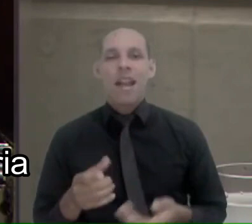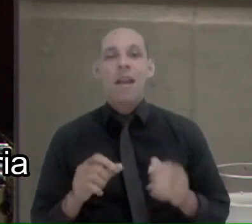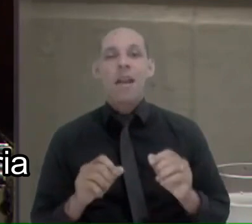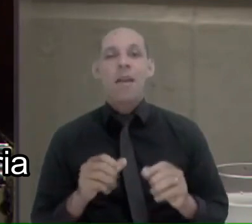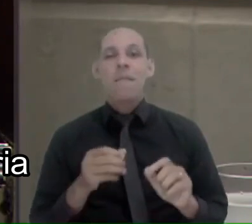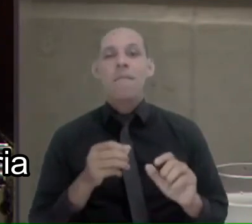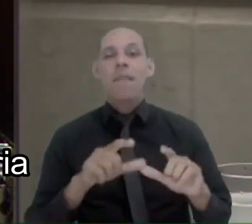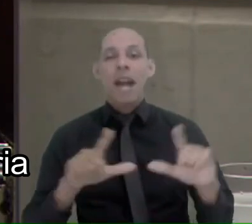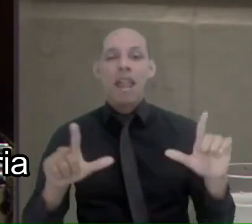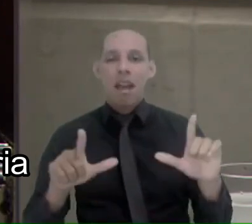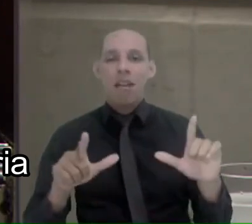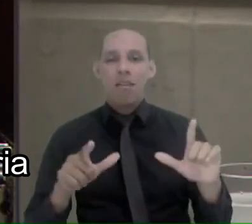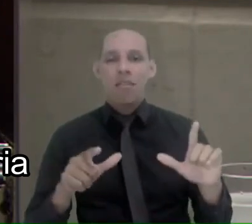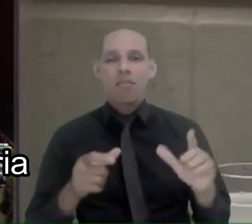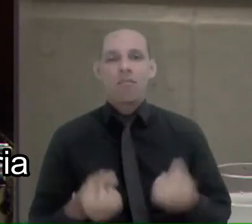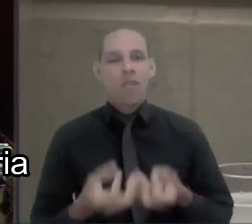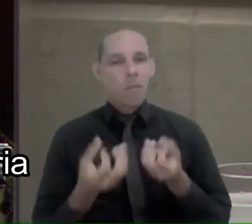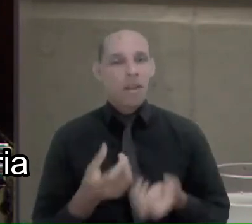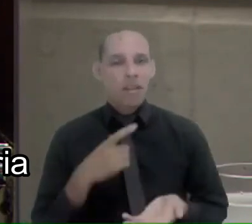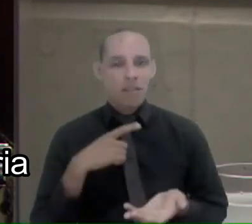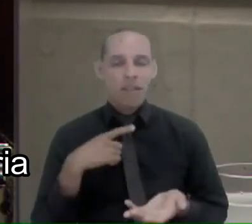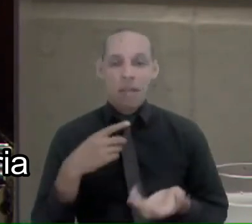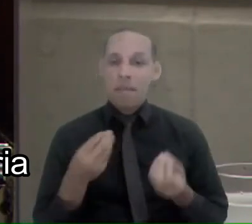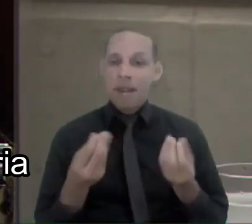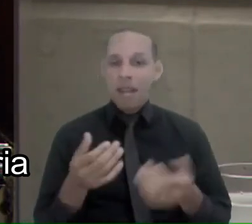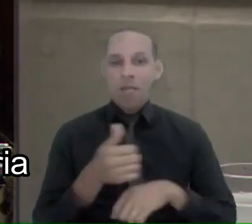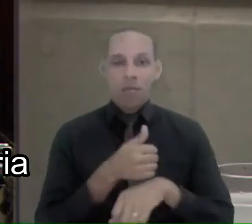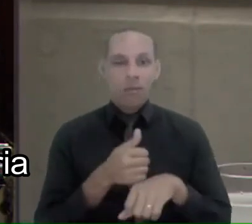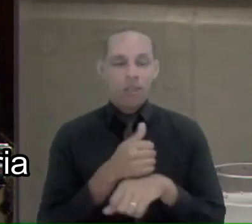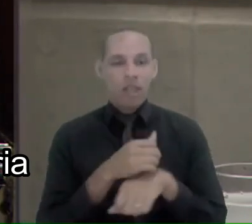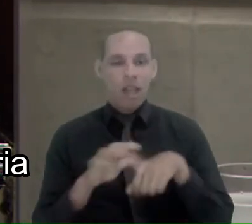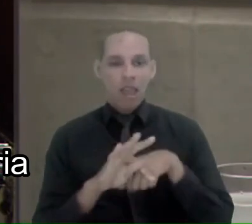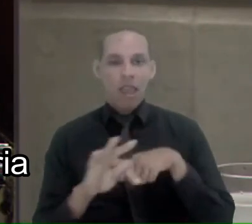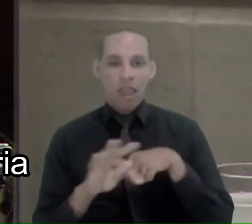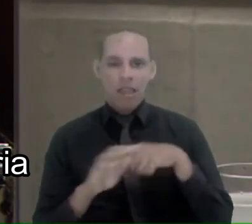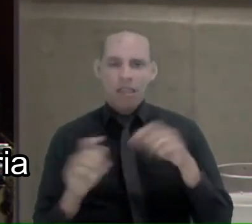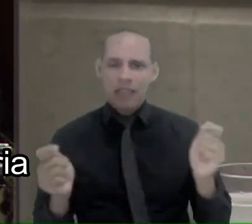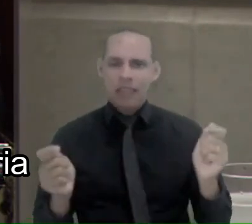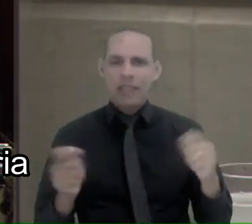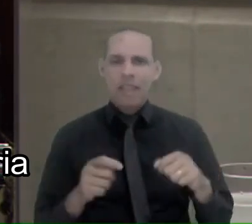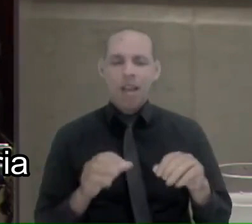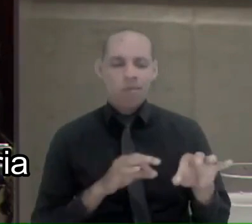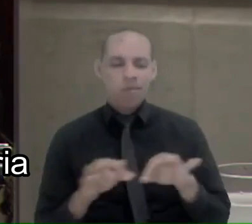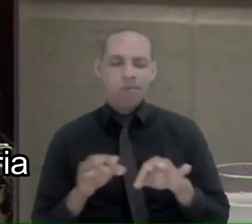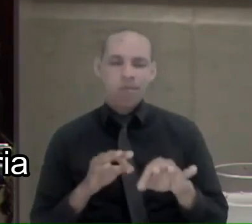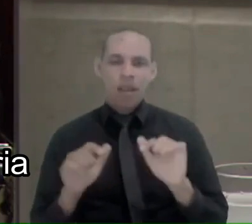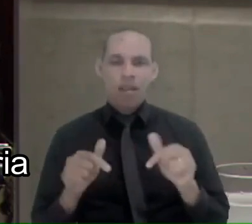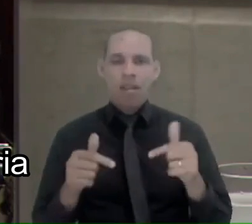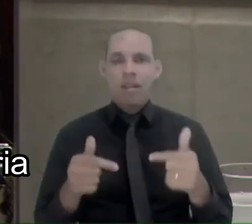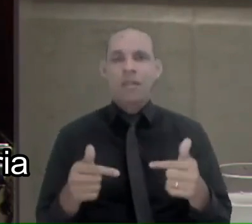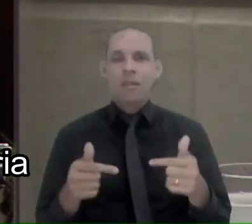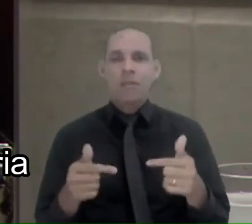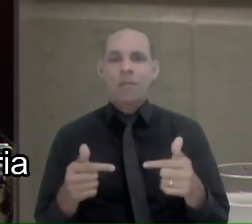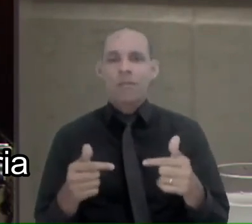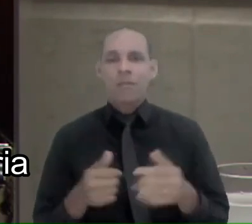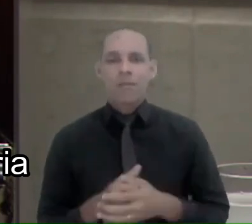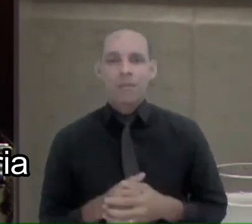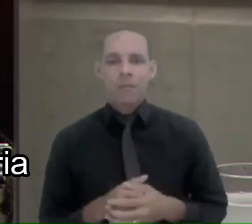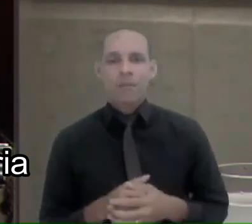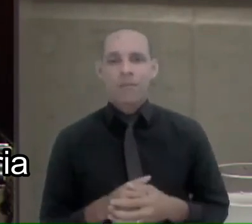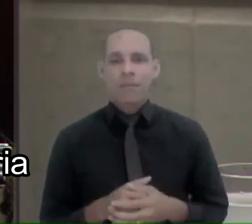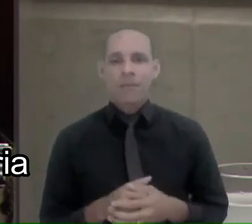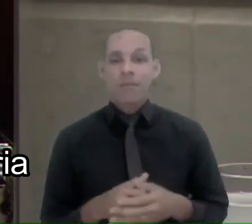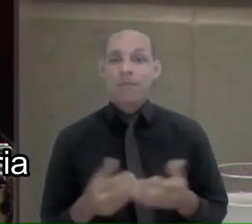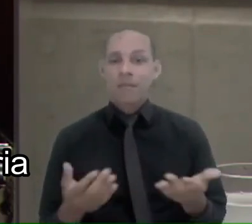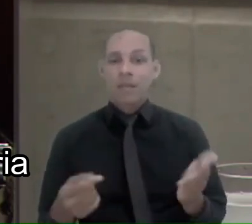de informações para que os profissionais técnicos nas unidades de saúde pudessem planejar as suas ações foi o da tuberculose. Então, esse primeiro